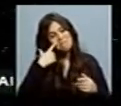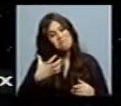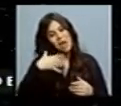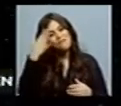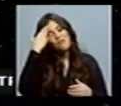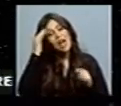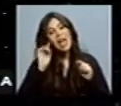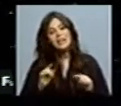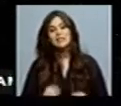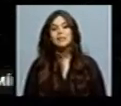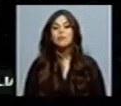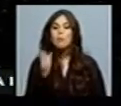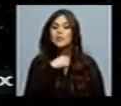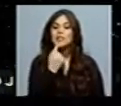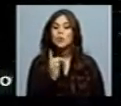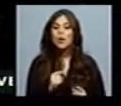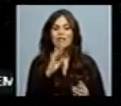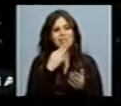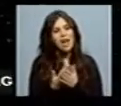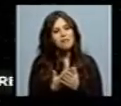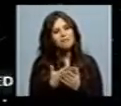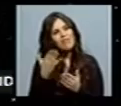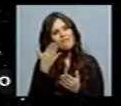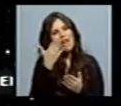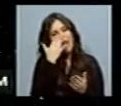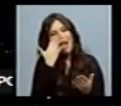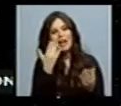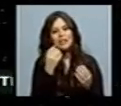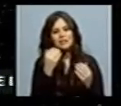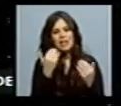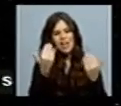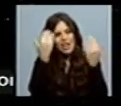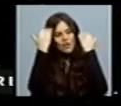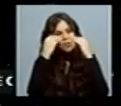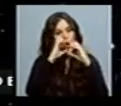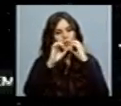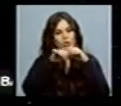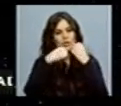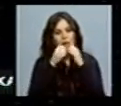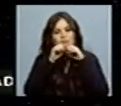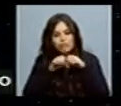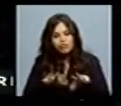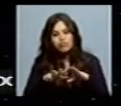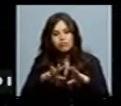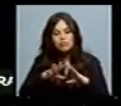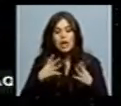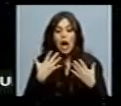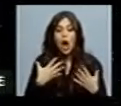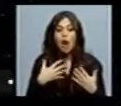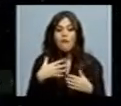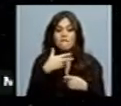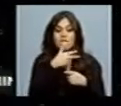dizer é que isto criou uma espécie de quase de notícia mediática no próprio mundo da astronomia, tanto que está a ser feito um